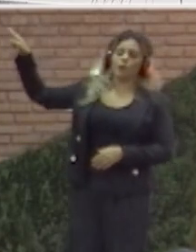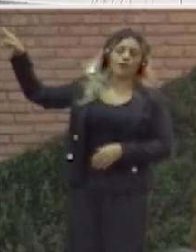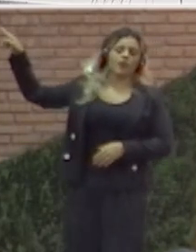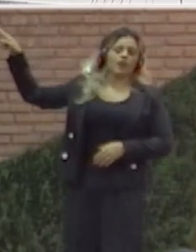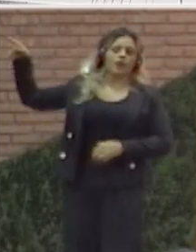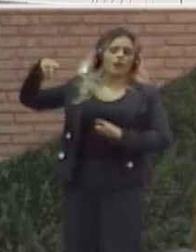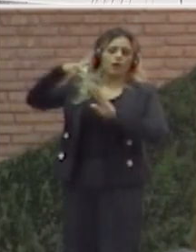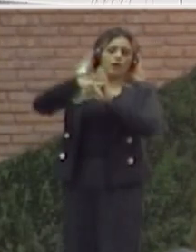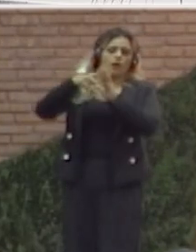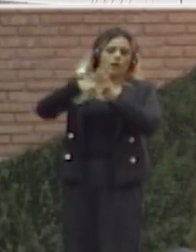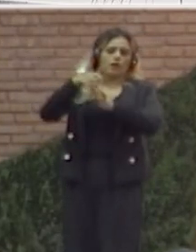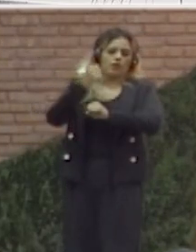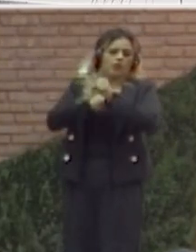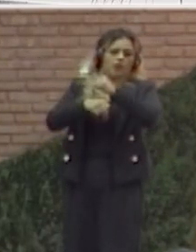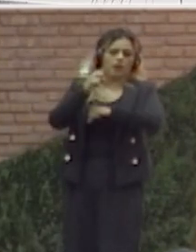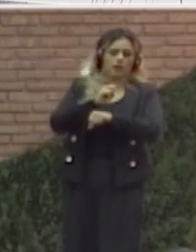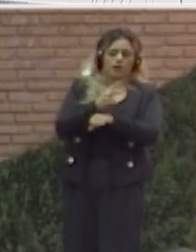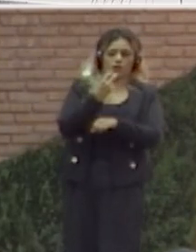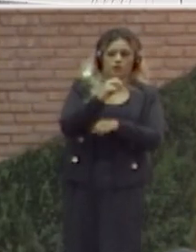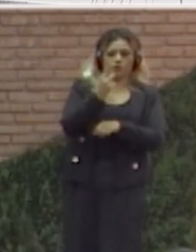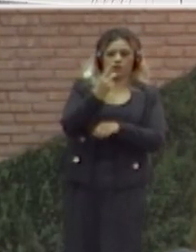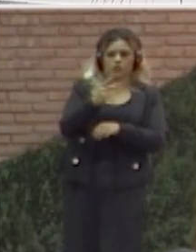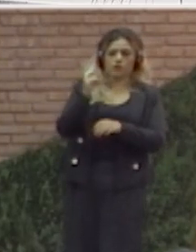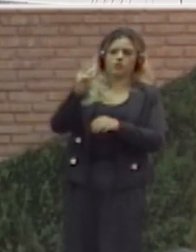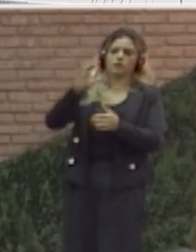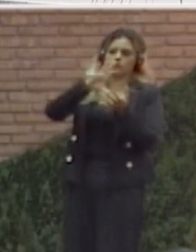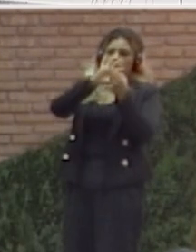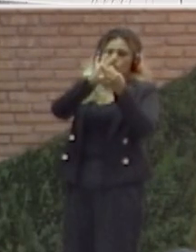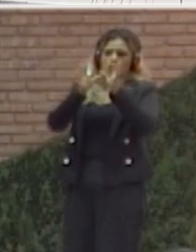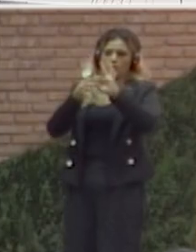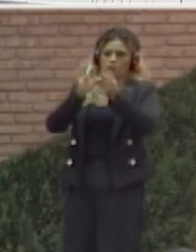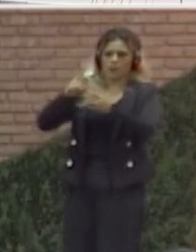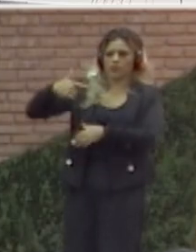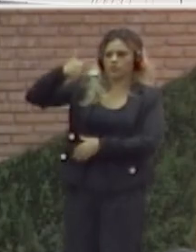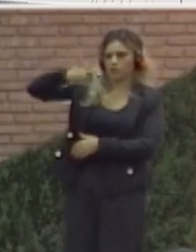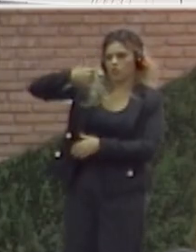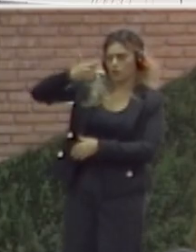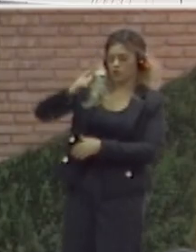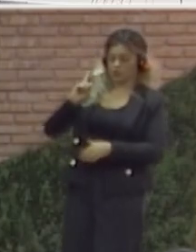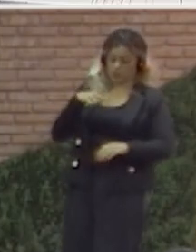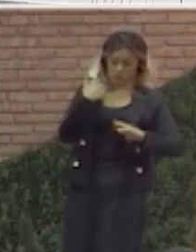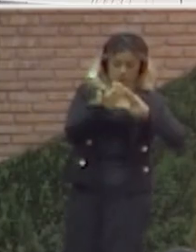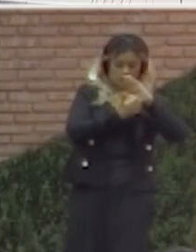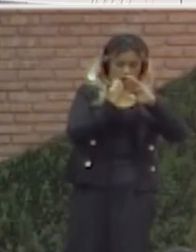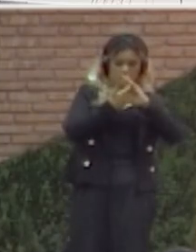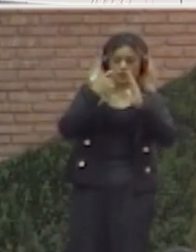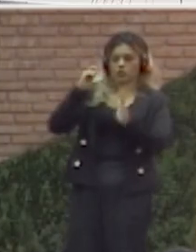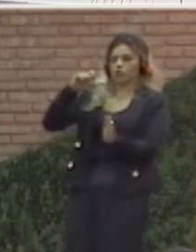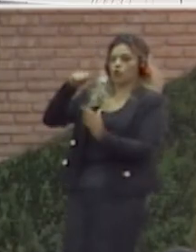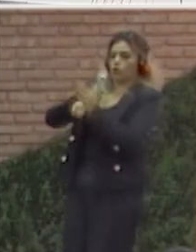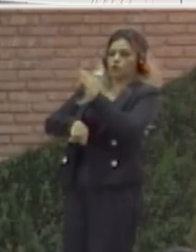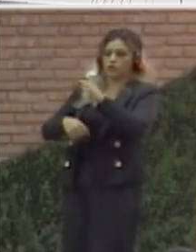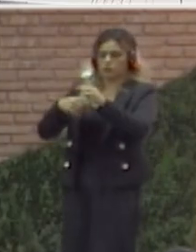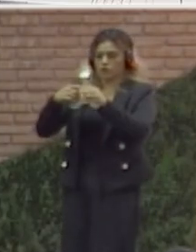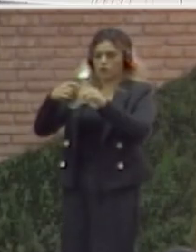desenvolvido em 2012, durante as Olimpíadas de Londres. A Mace ela foi contratada para